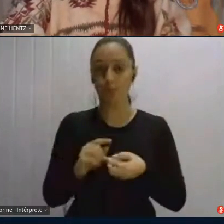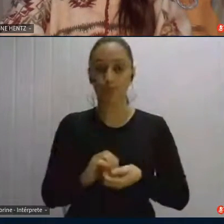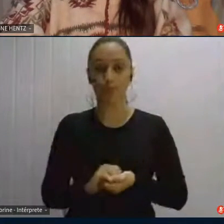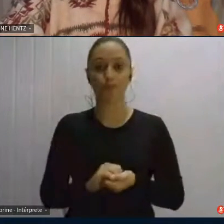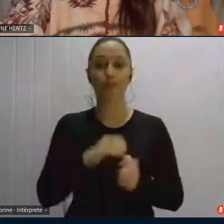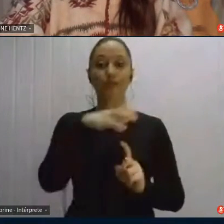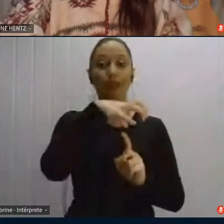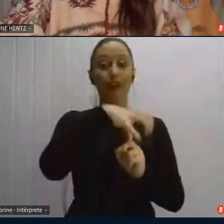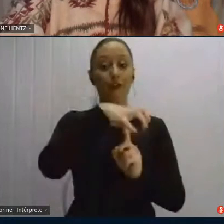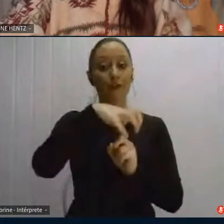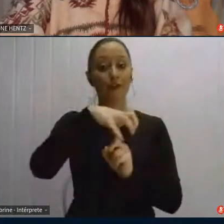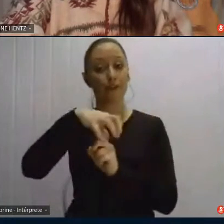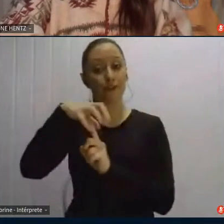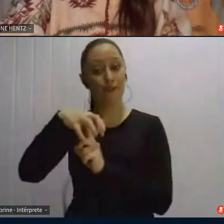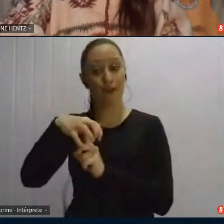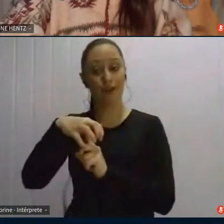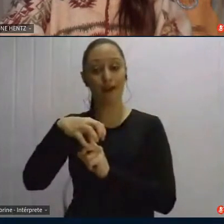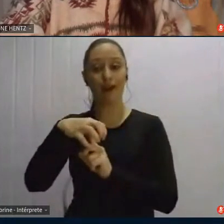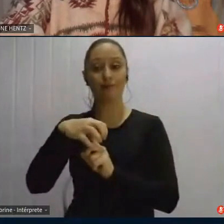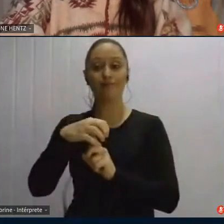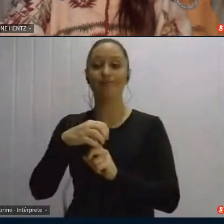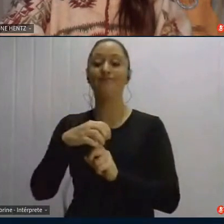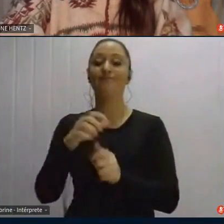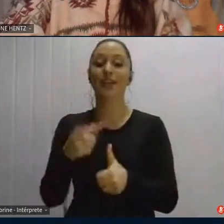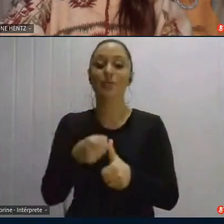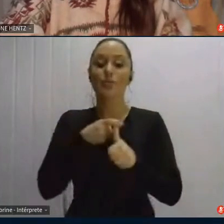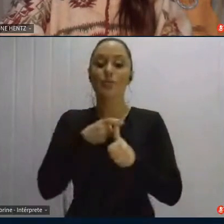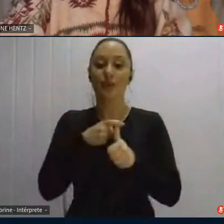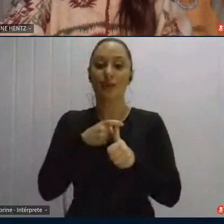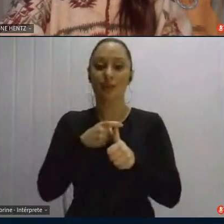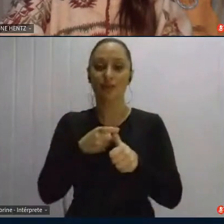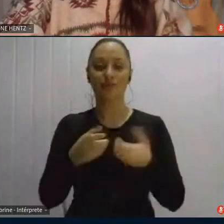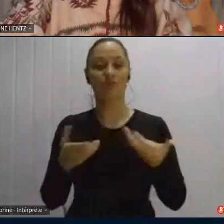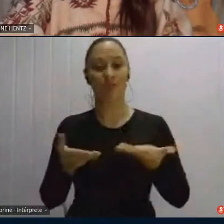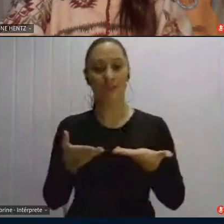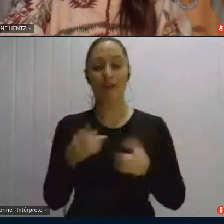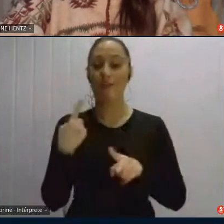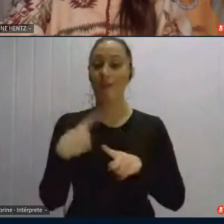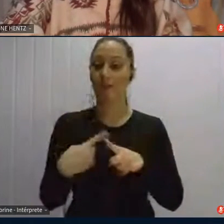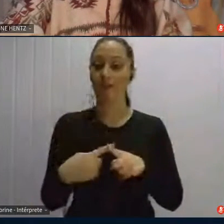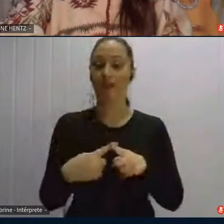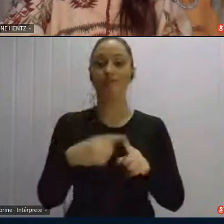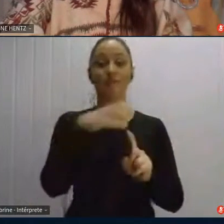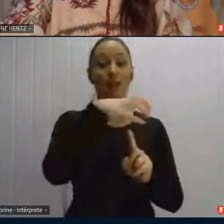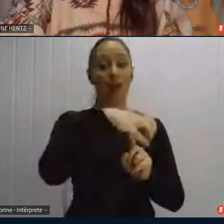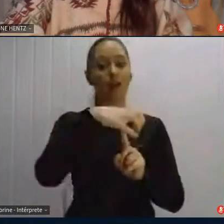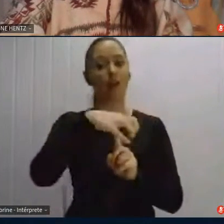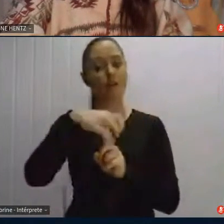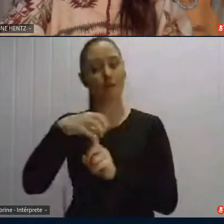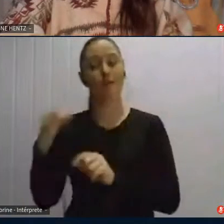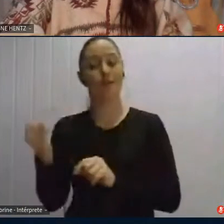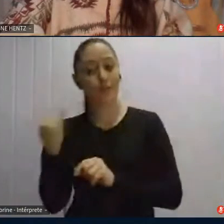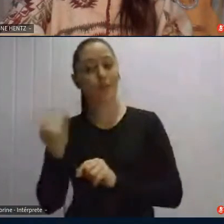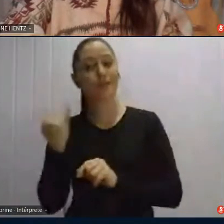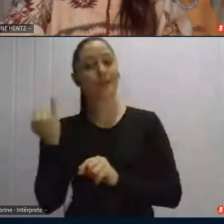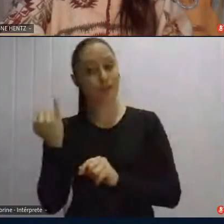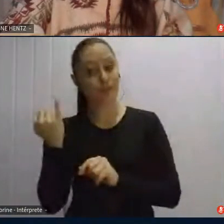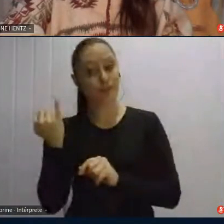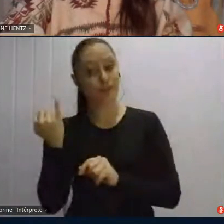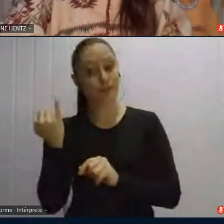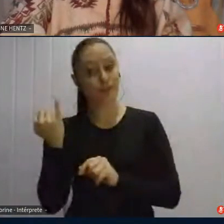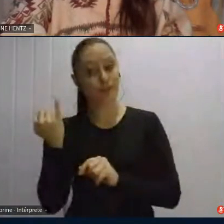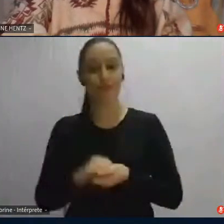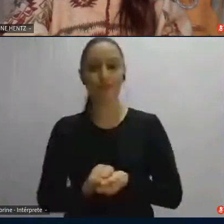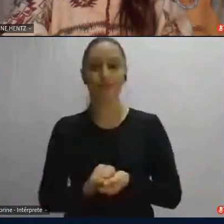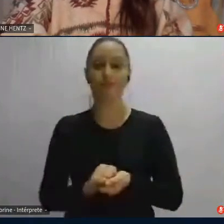suspensas, né, então era um importante canal de comercialização, e também as aulas,